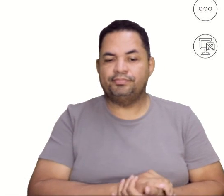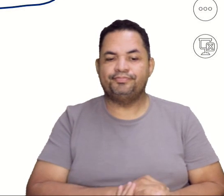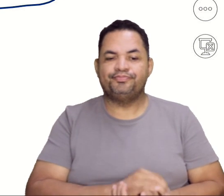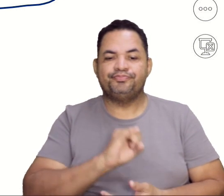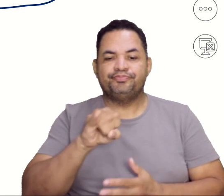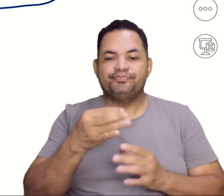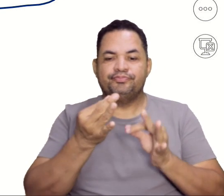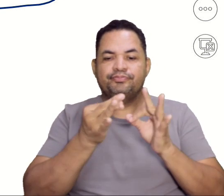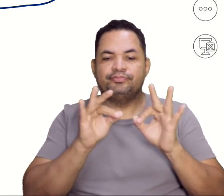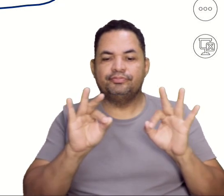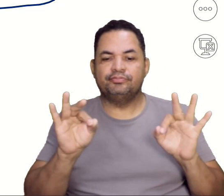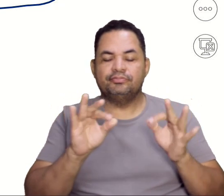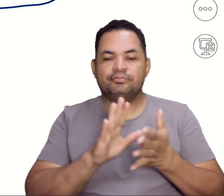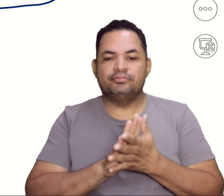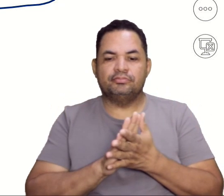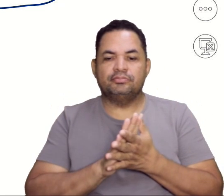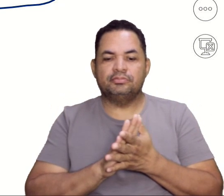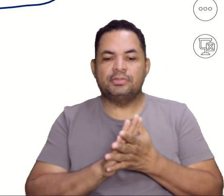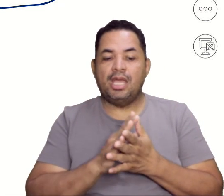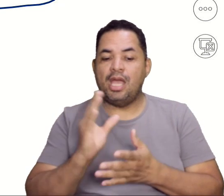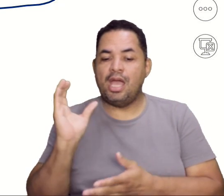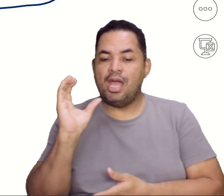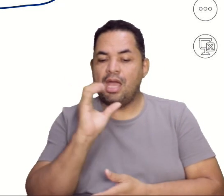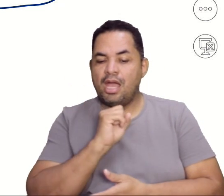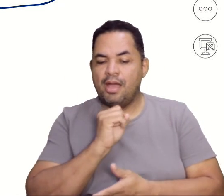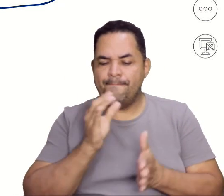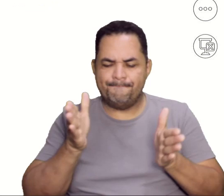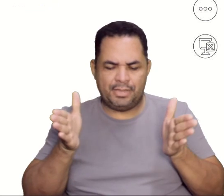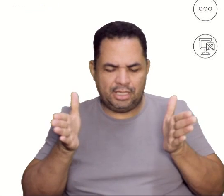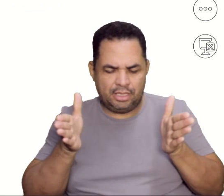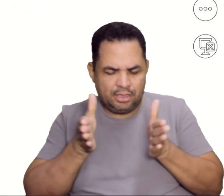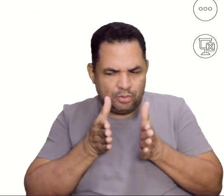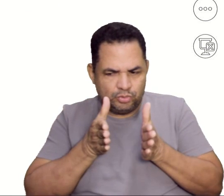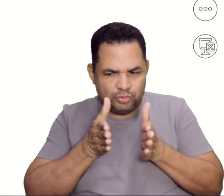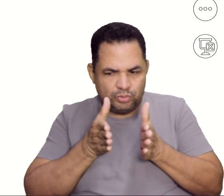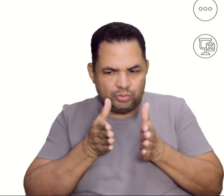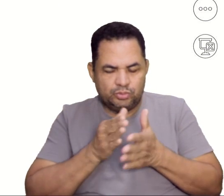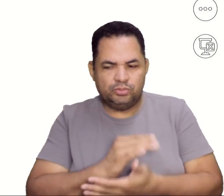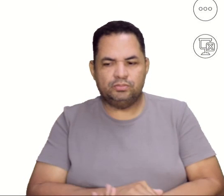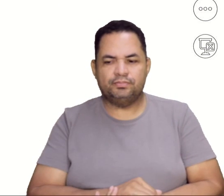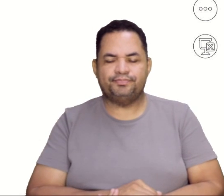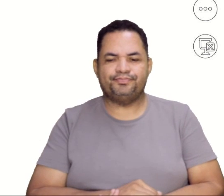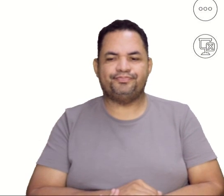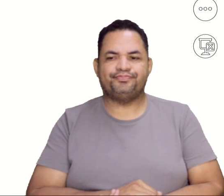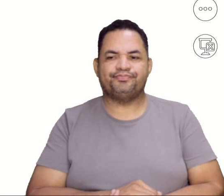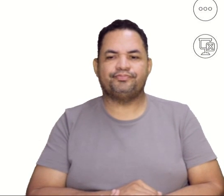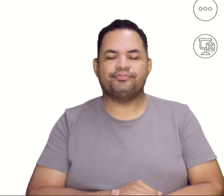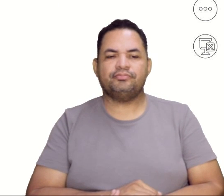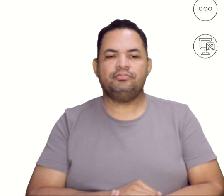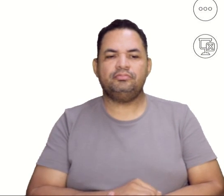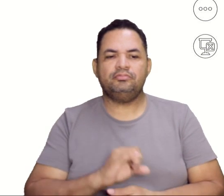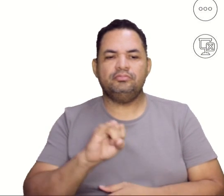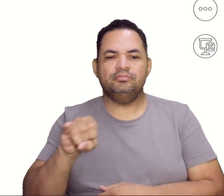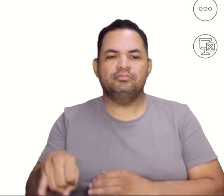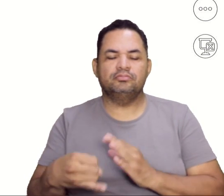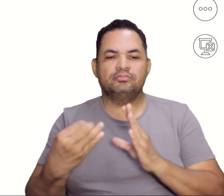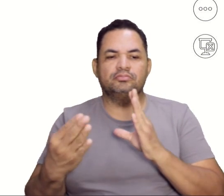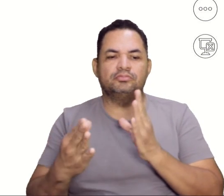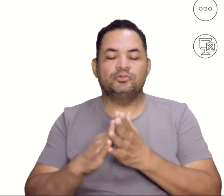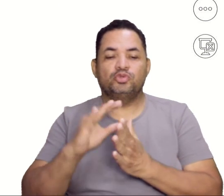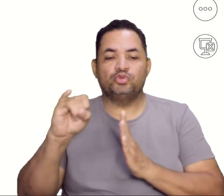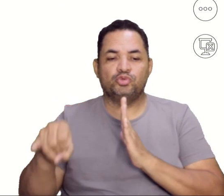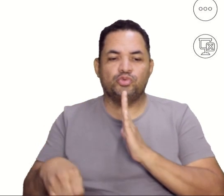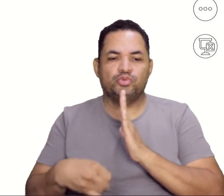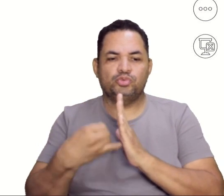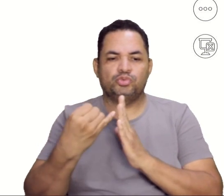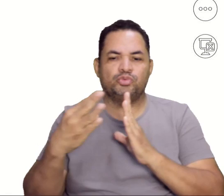simples é uma aplicação feita em situações de curto prazo certinho E aí vamos de composto agora e o composto é o juro